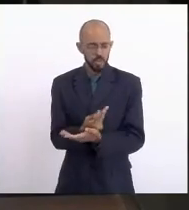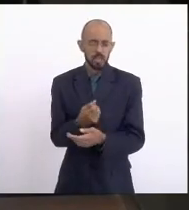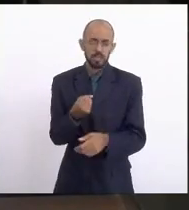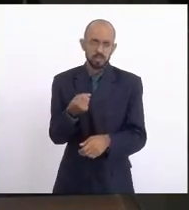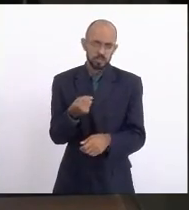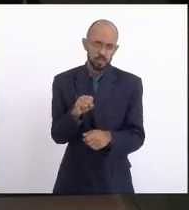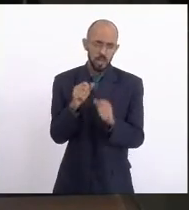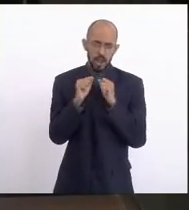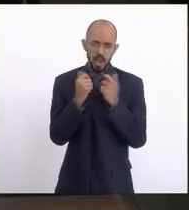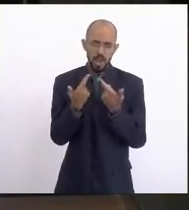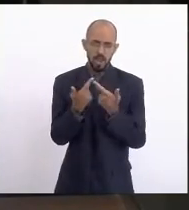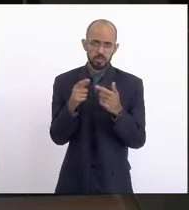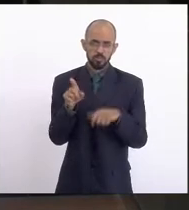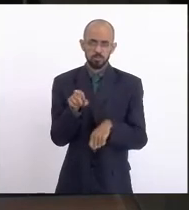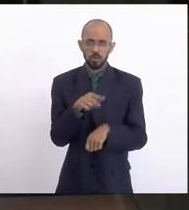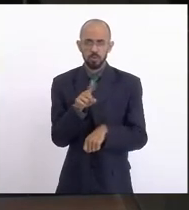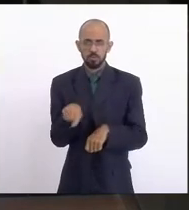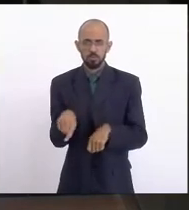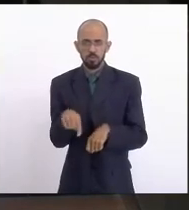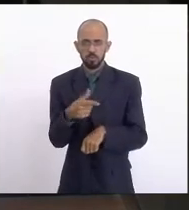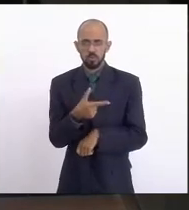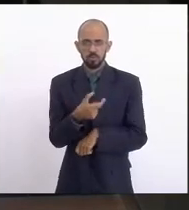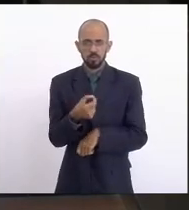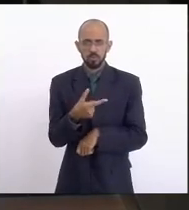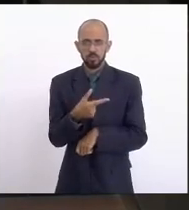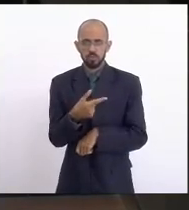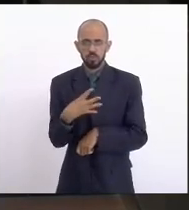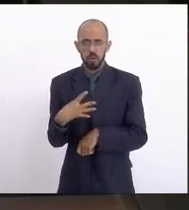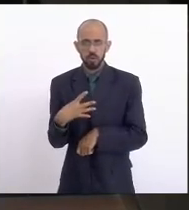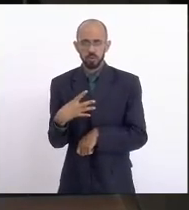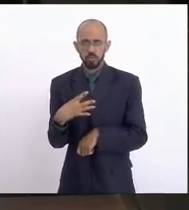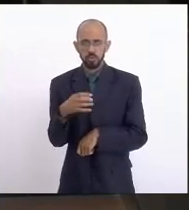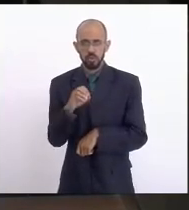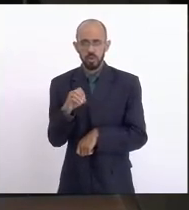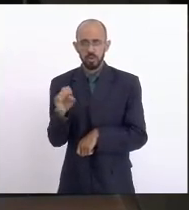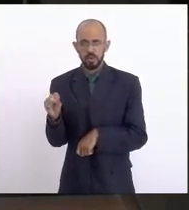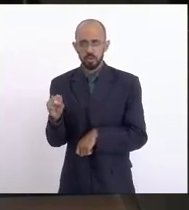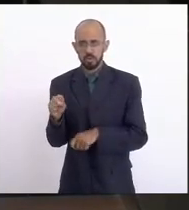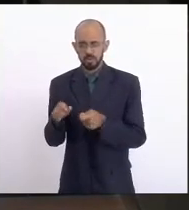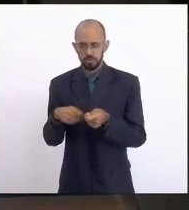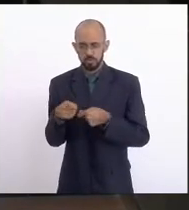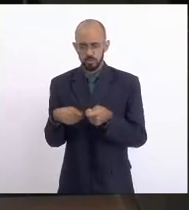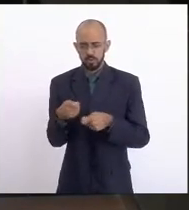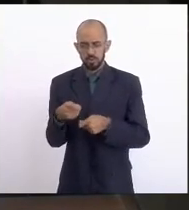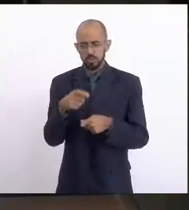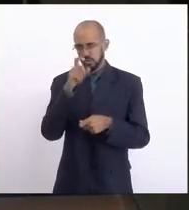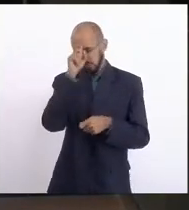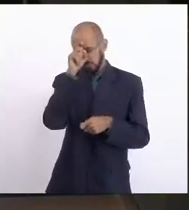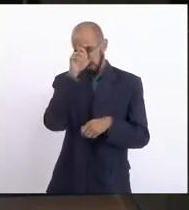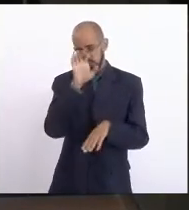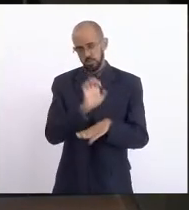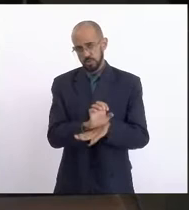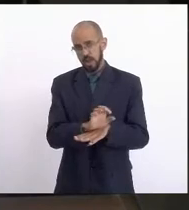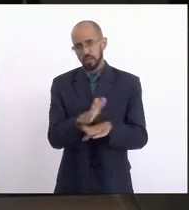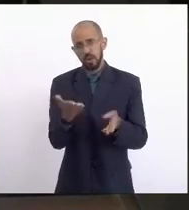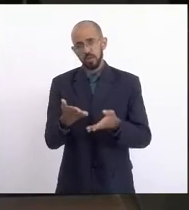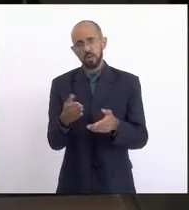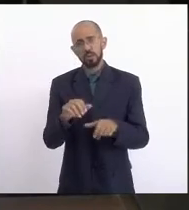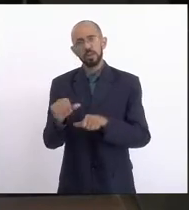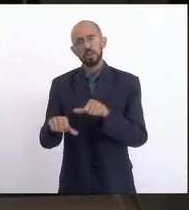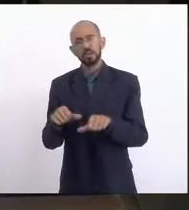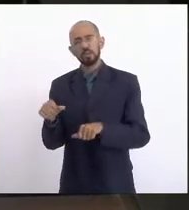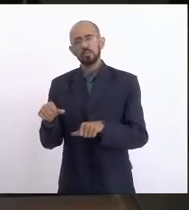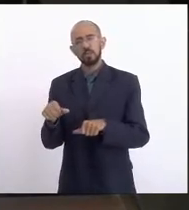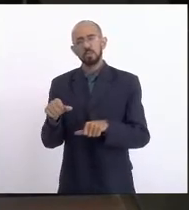Legislativa vetou, a partir de 2024, que OSs administrem hospitais estaduais, pode ser agora que eles queiram municipalizar os hospitais